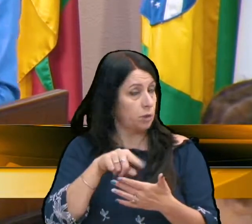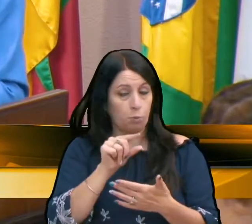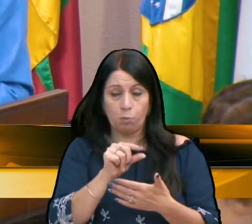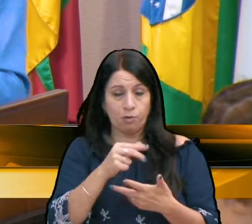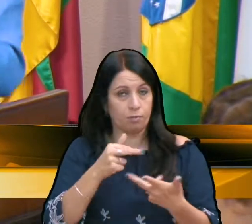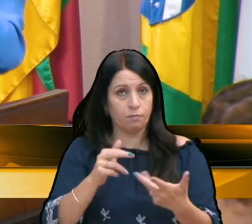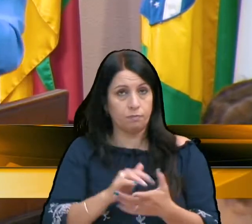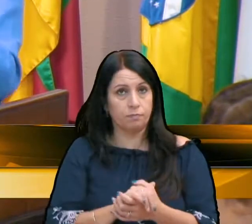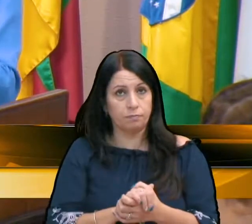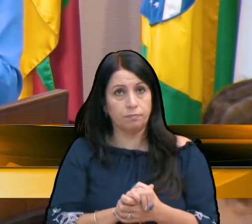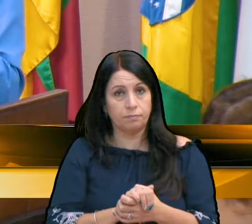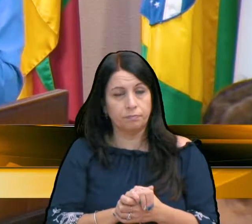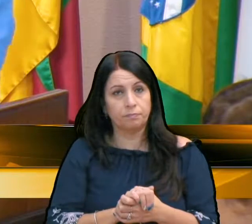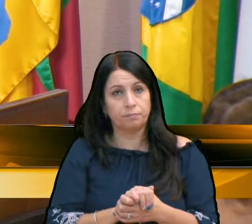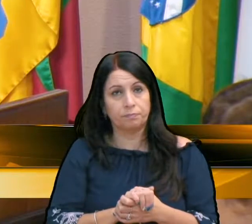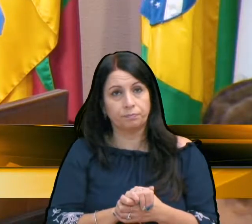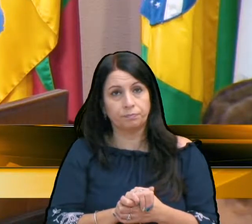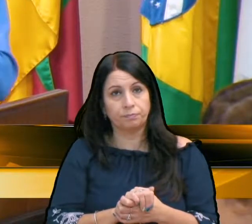pouca coisa, né?